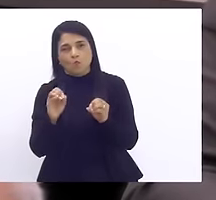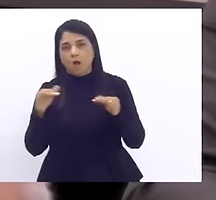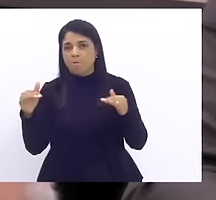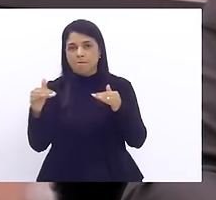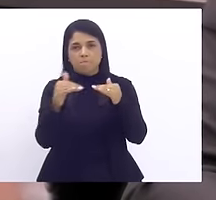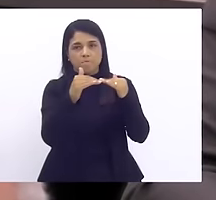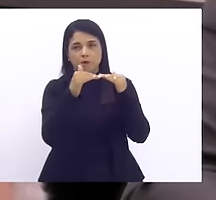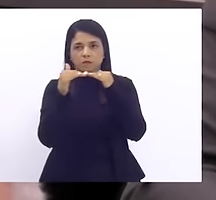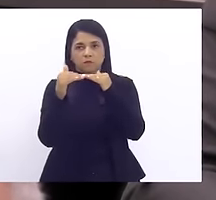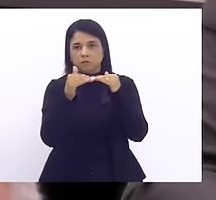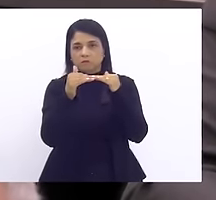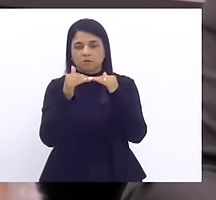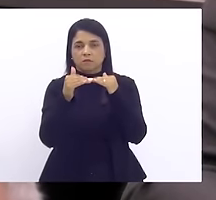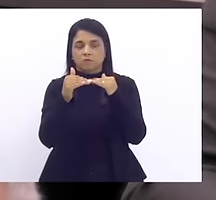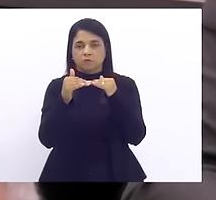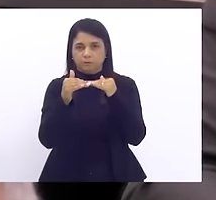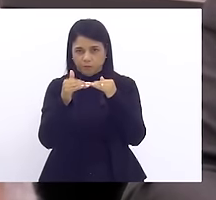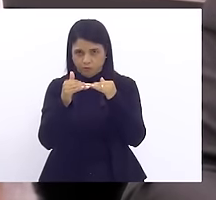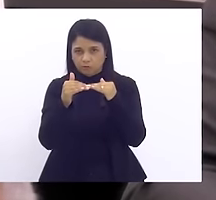padronização